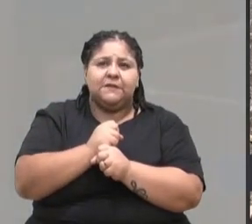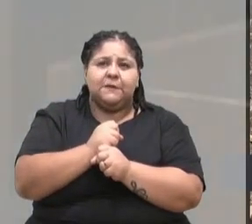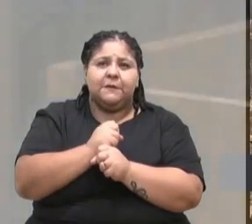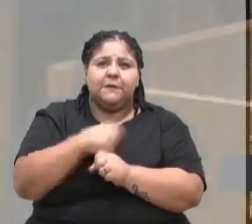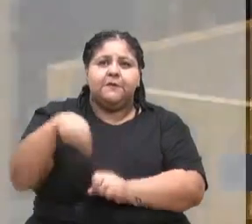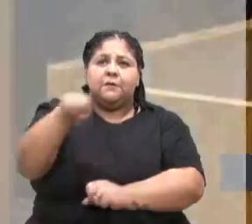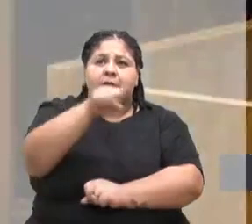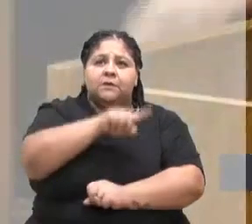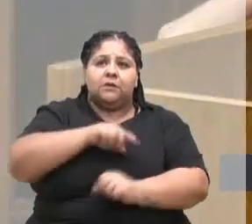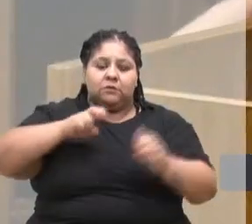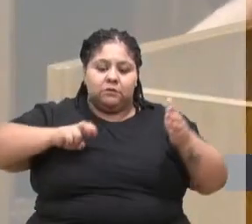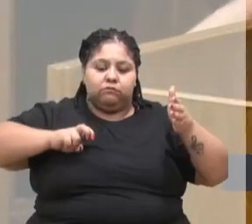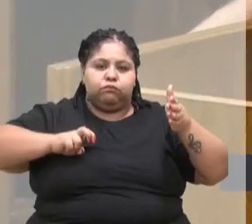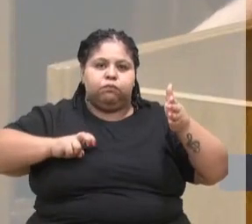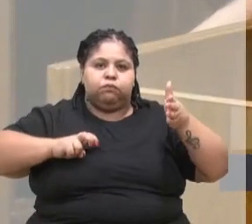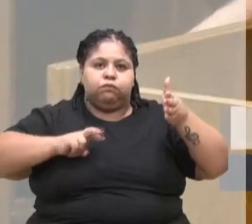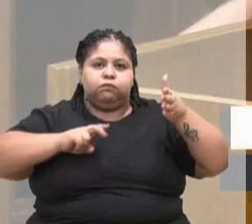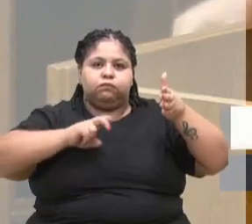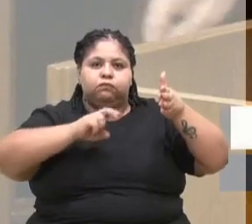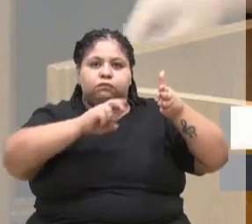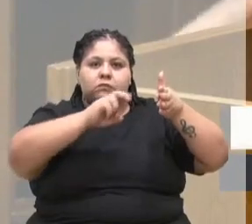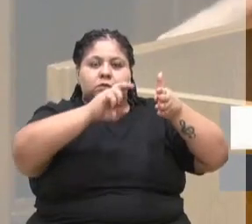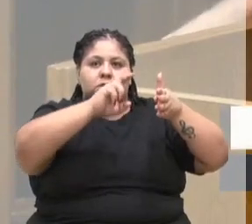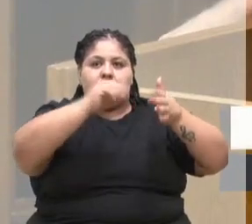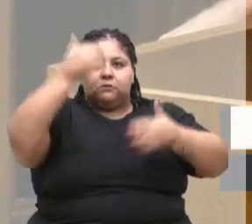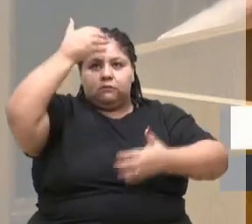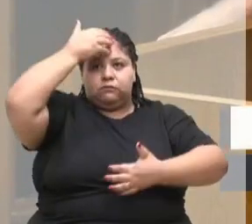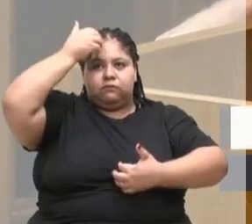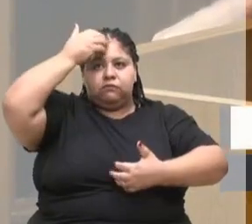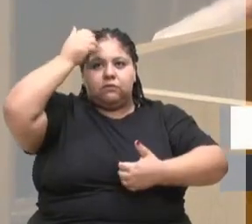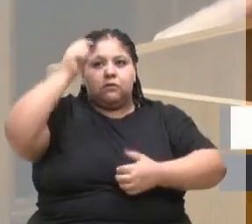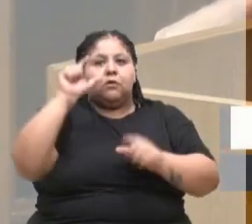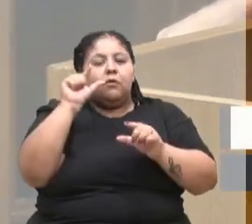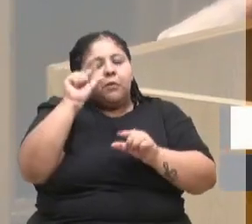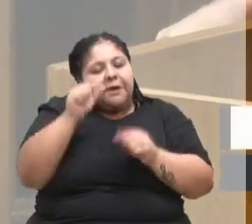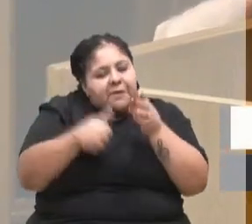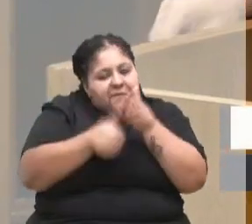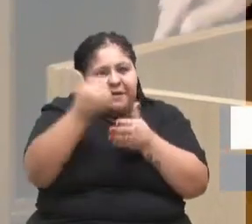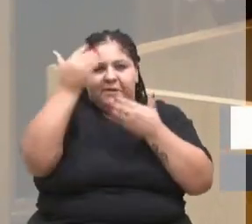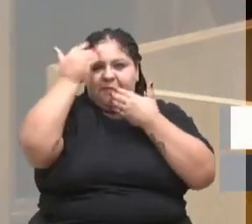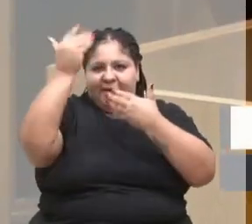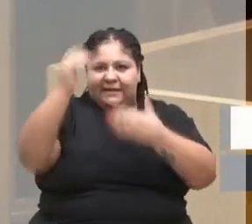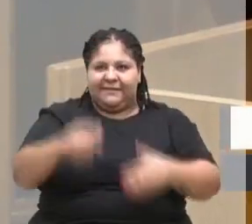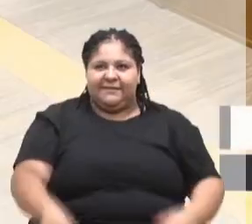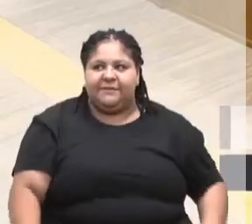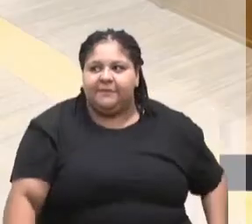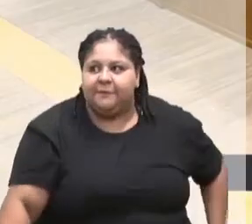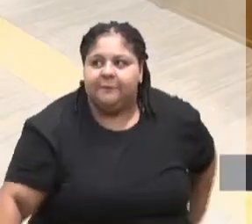a nossa escadaria dos macaquinhos está um pouquinho melhor. Muito obrigado.